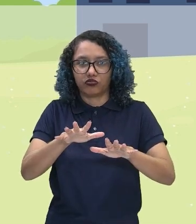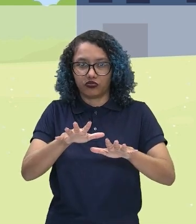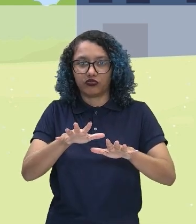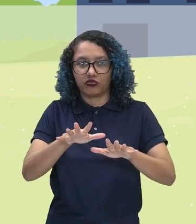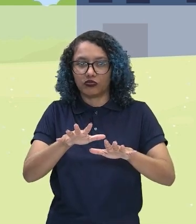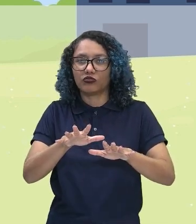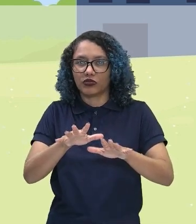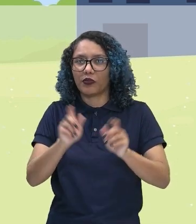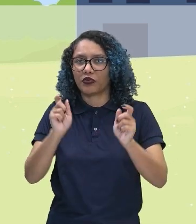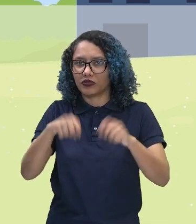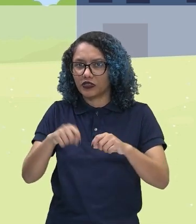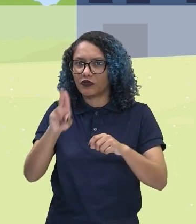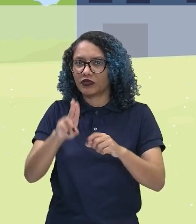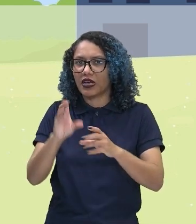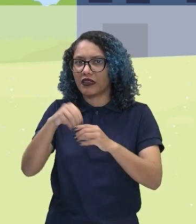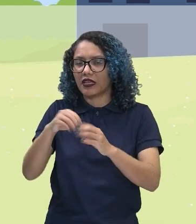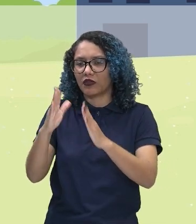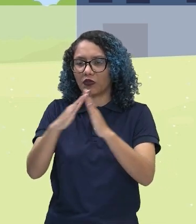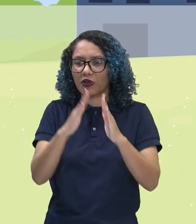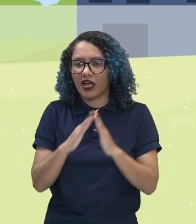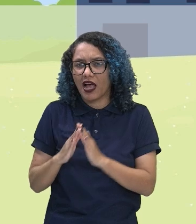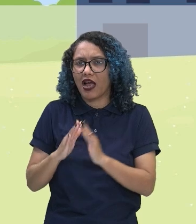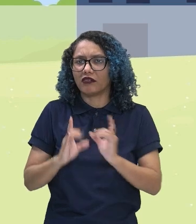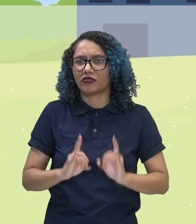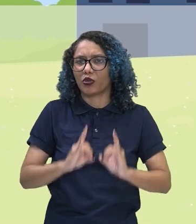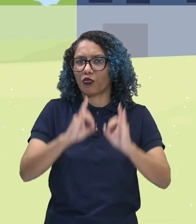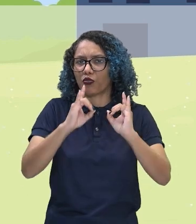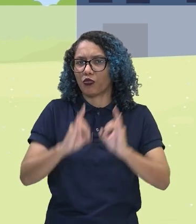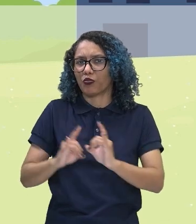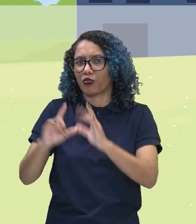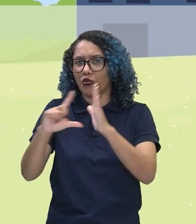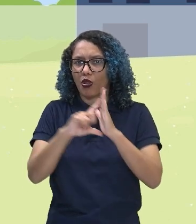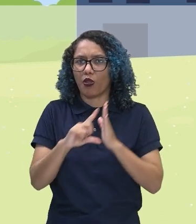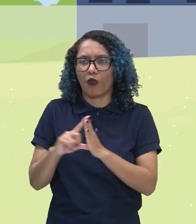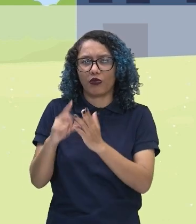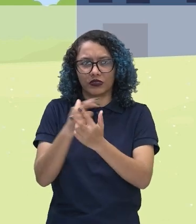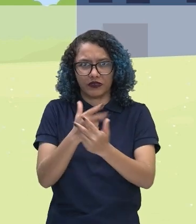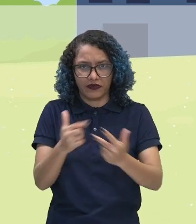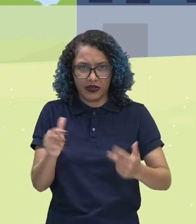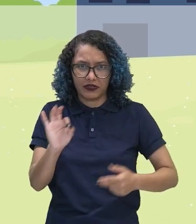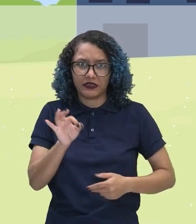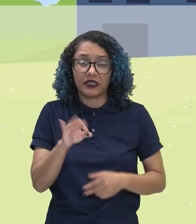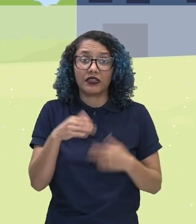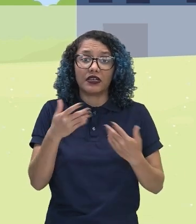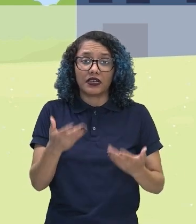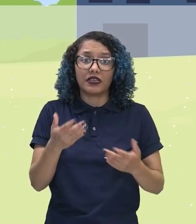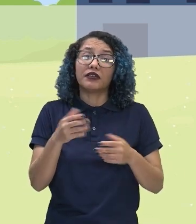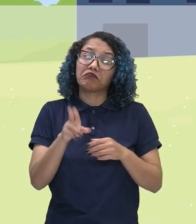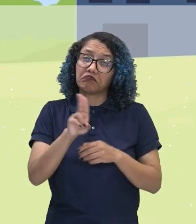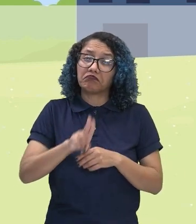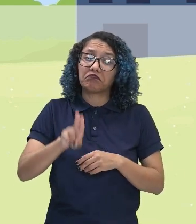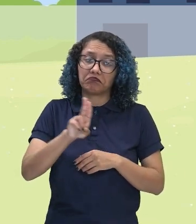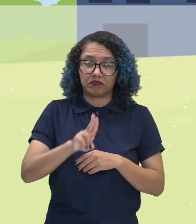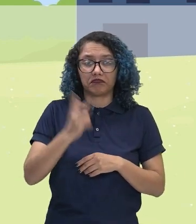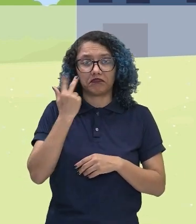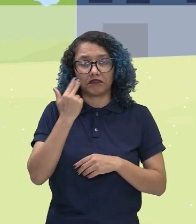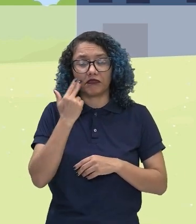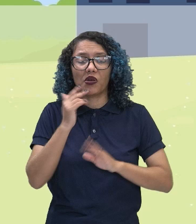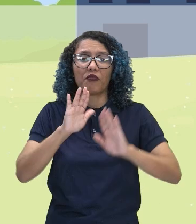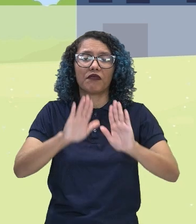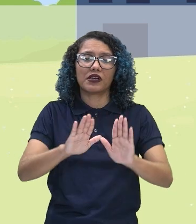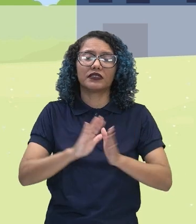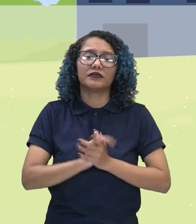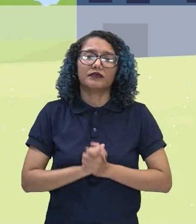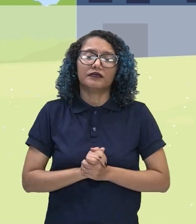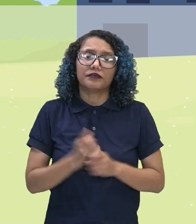até as residências, até os prédios, aos comércios, e aí a gente vai consumir essa energia. Mas a